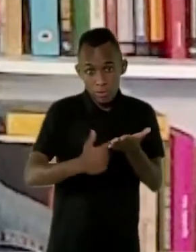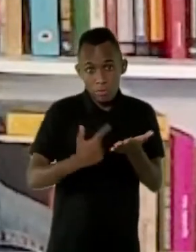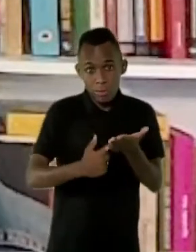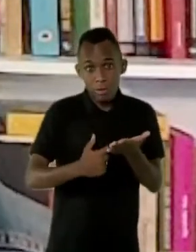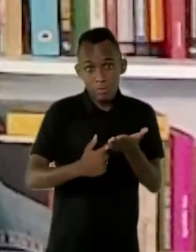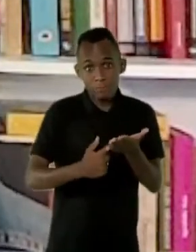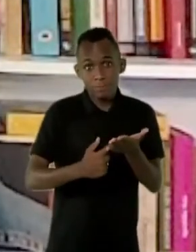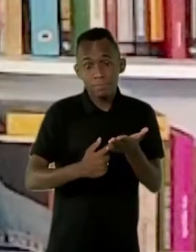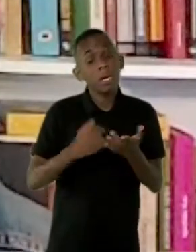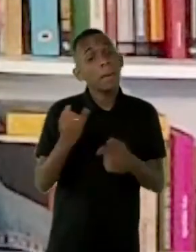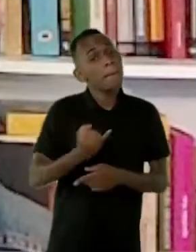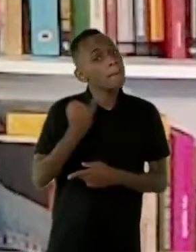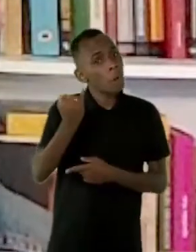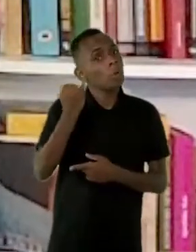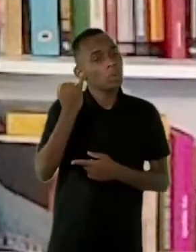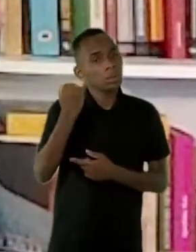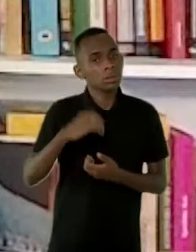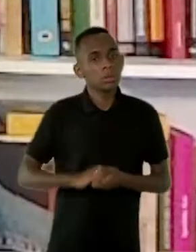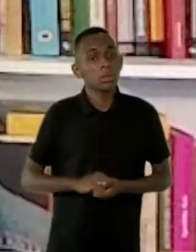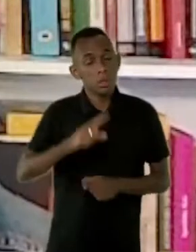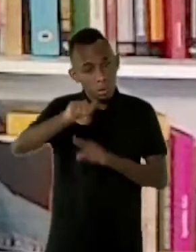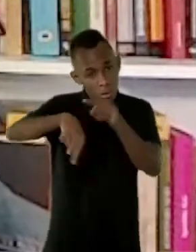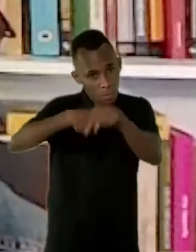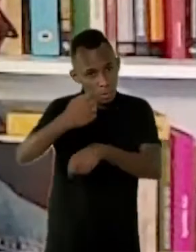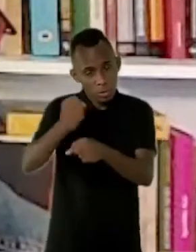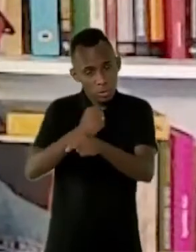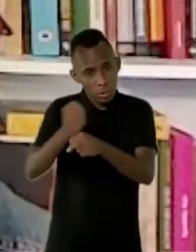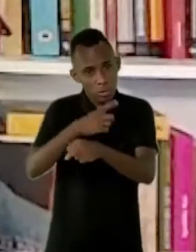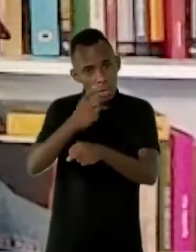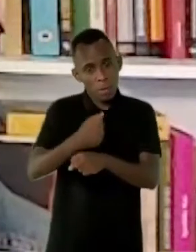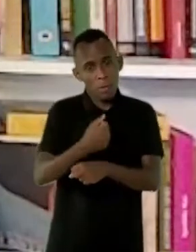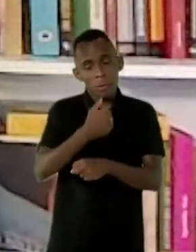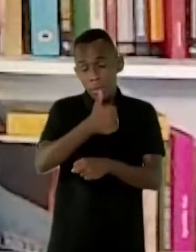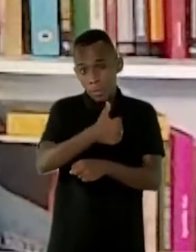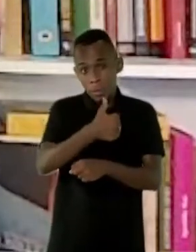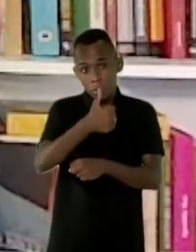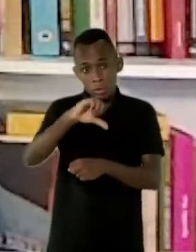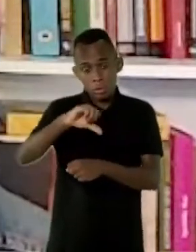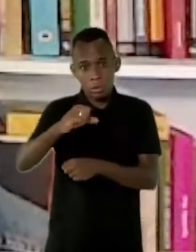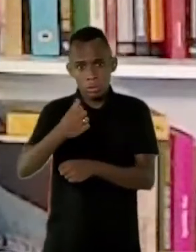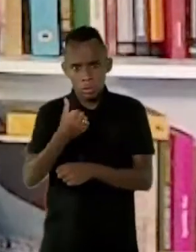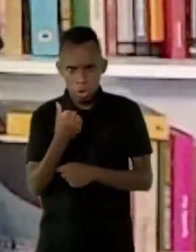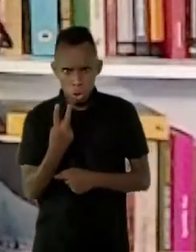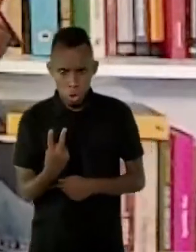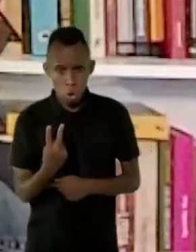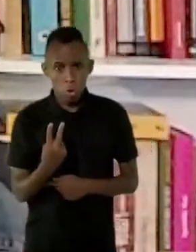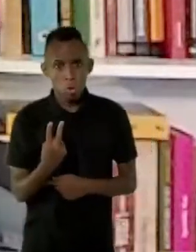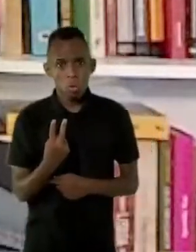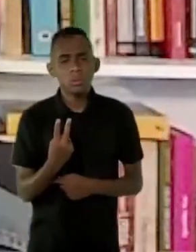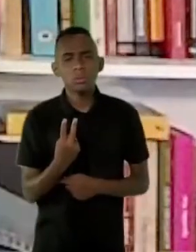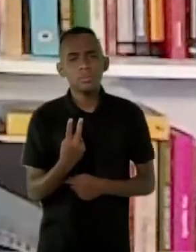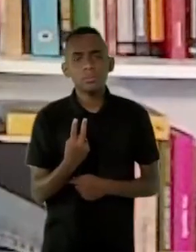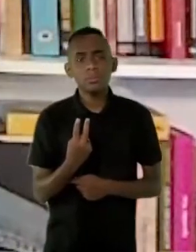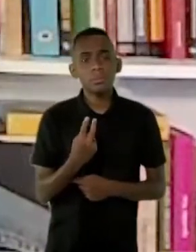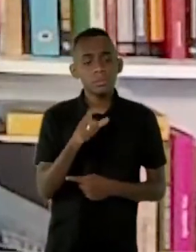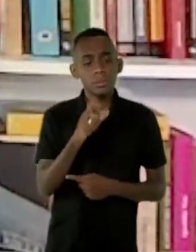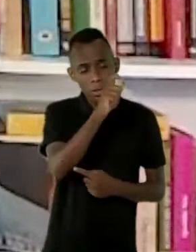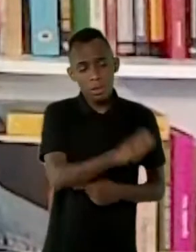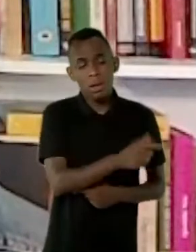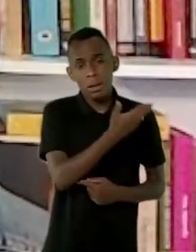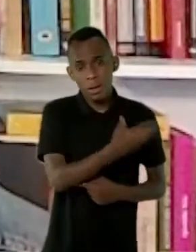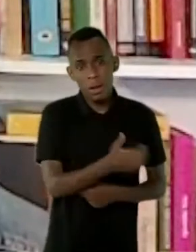ponto. Quando chegou em 62, a Carolina já não tinha nenhum tipo de